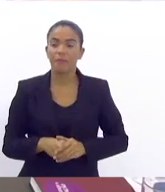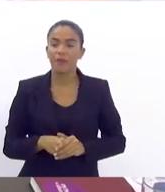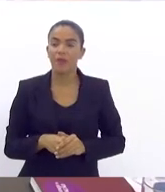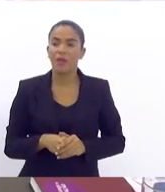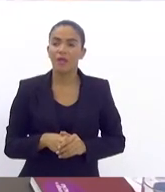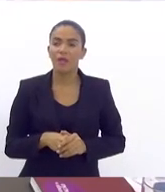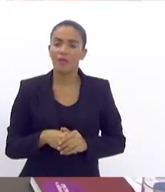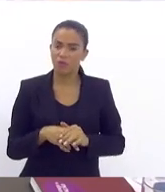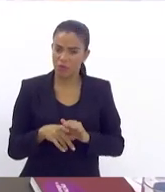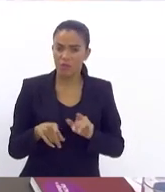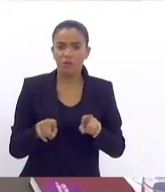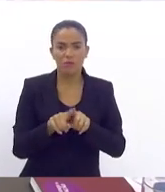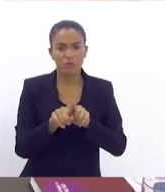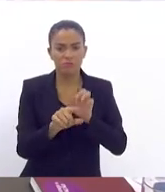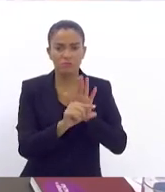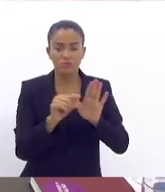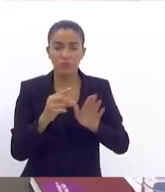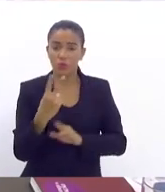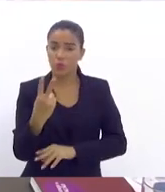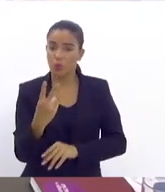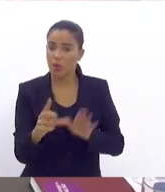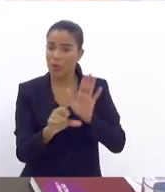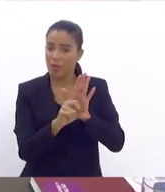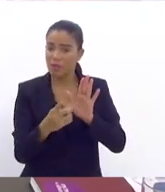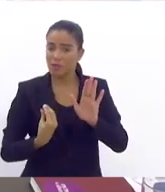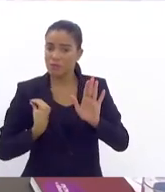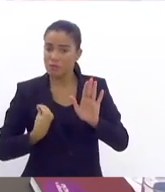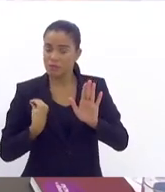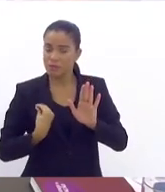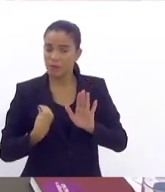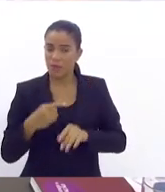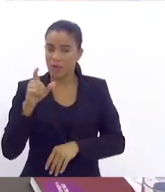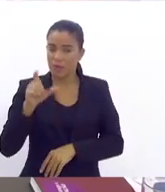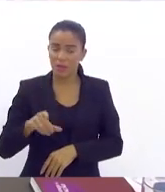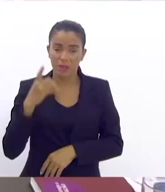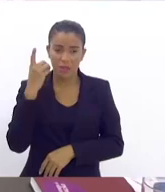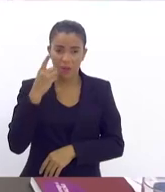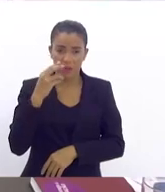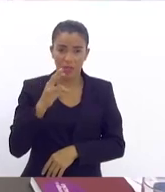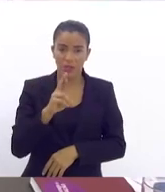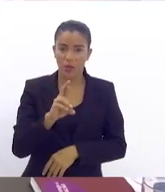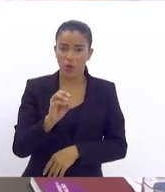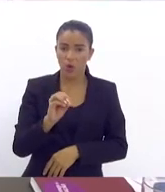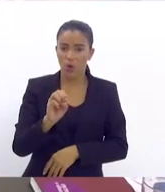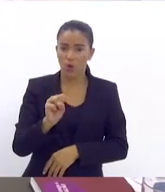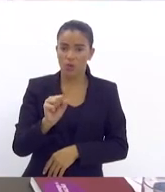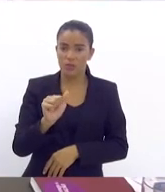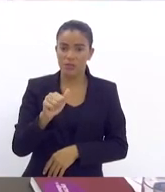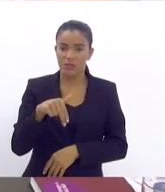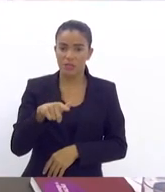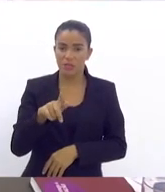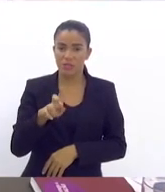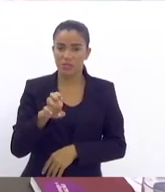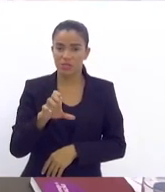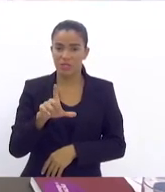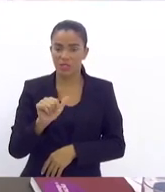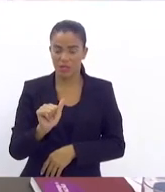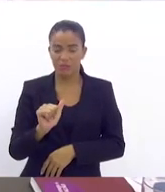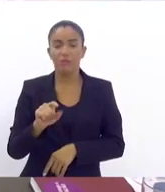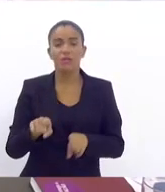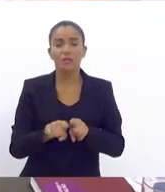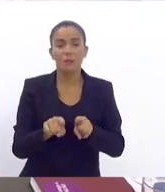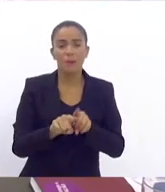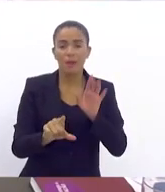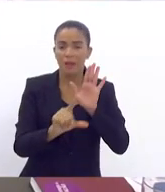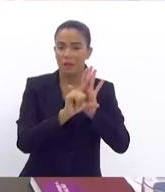vou fazer menção também a duas leis já vigentes, uma da deputada Rosângela Gomes, a 6586 de 2013, e também